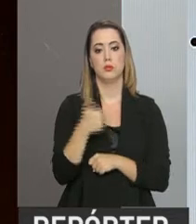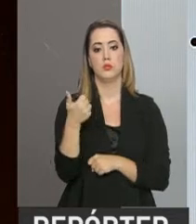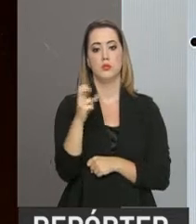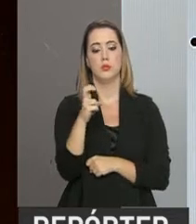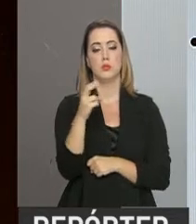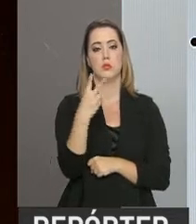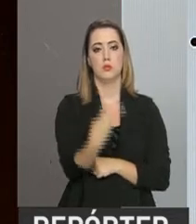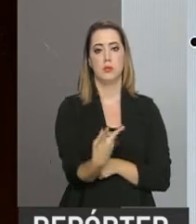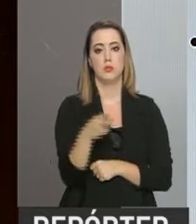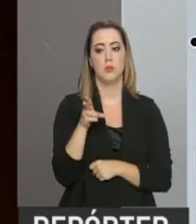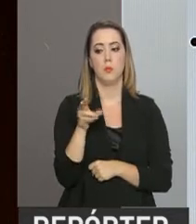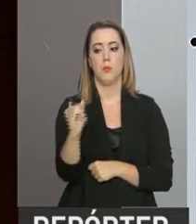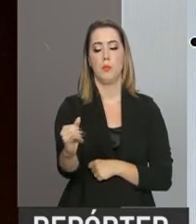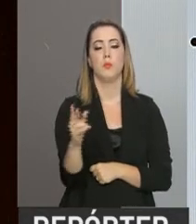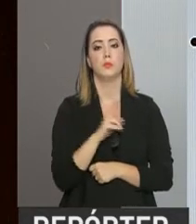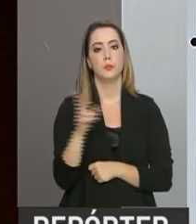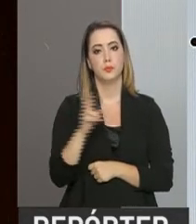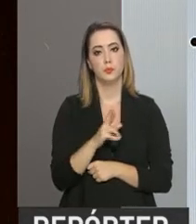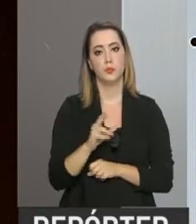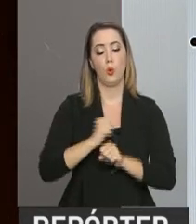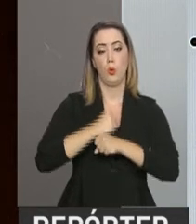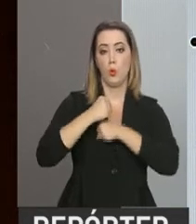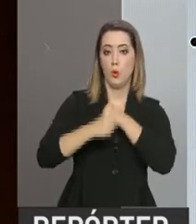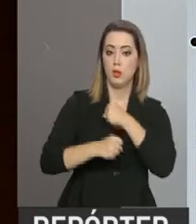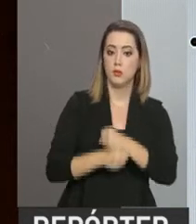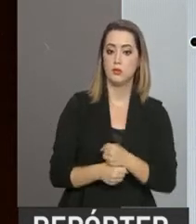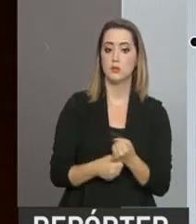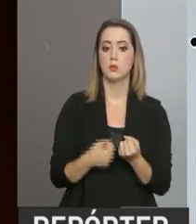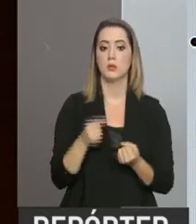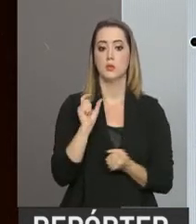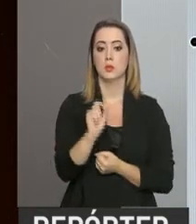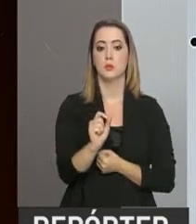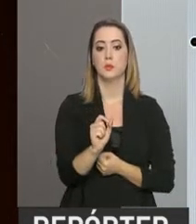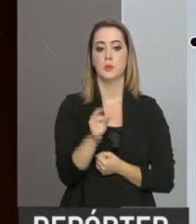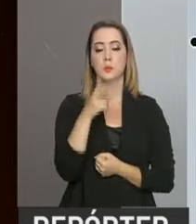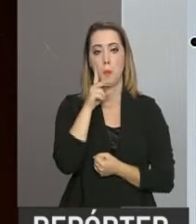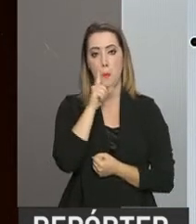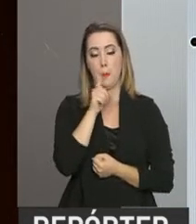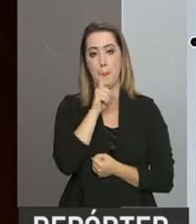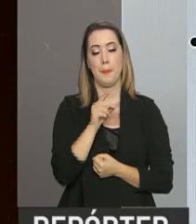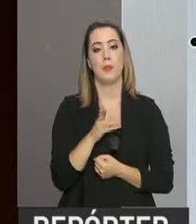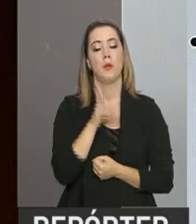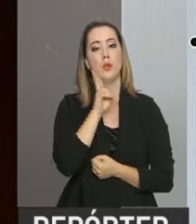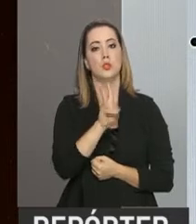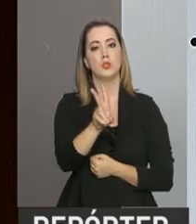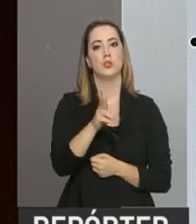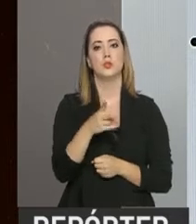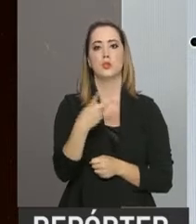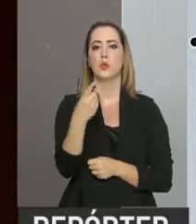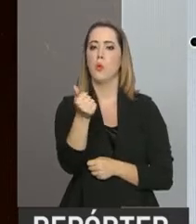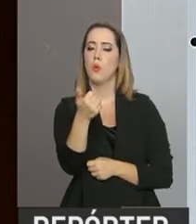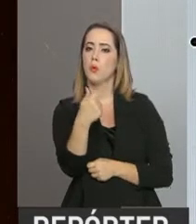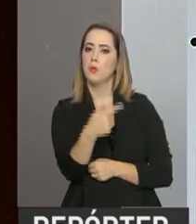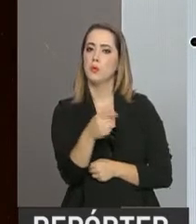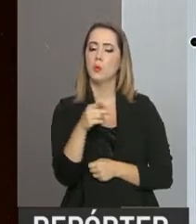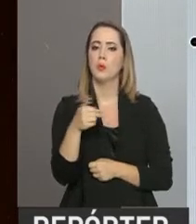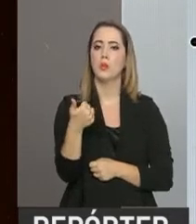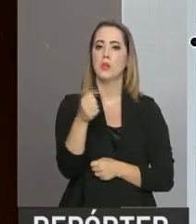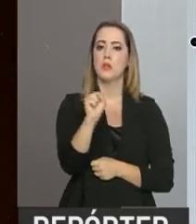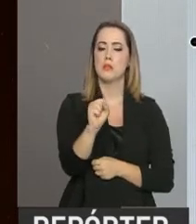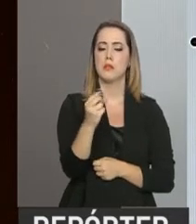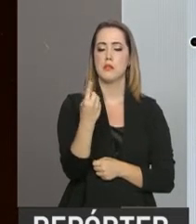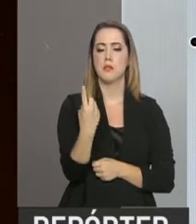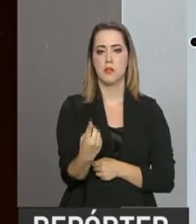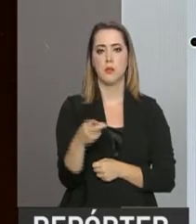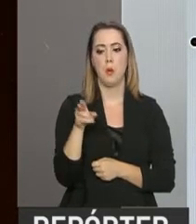de reais no ano que vem a última estimativa que temos 2017 é que esse valor alcance r 181